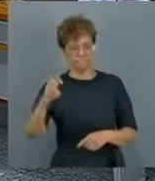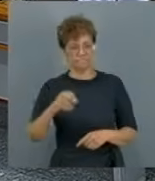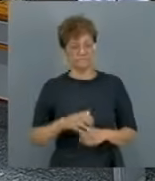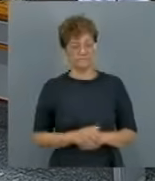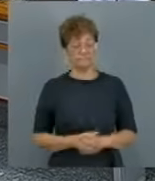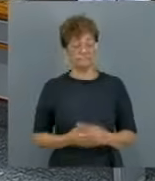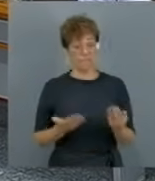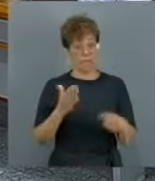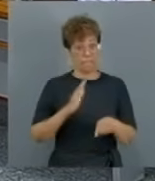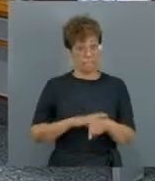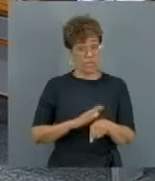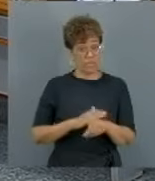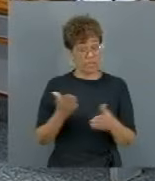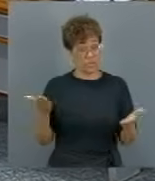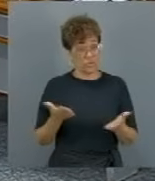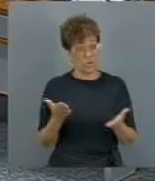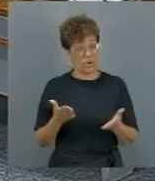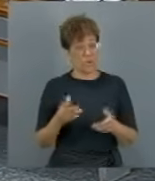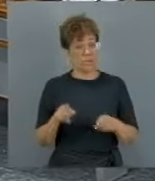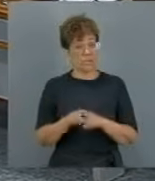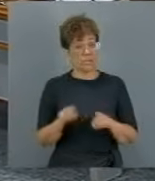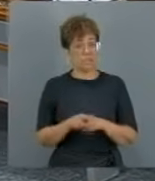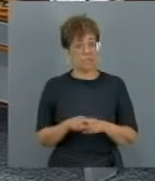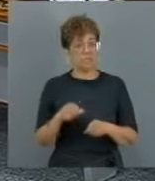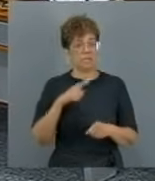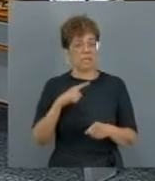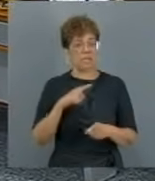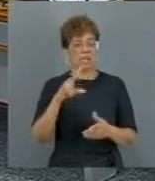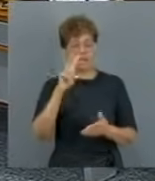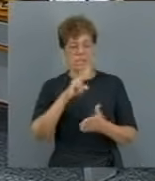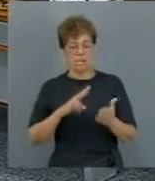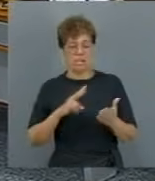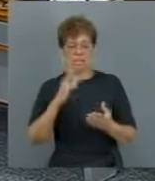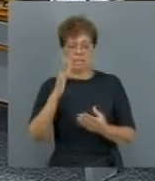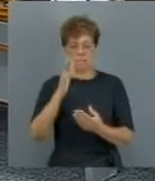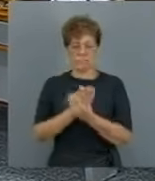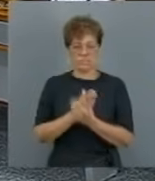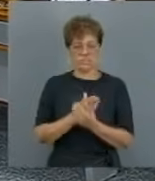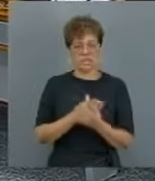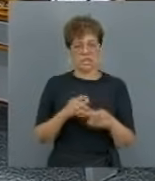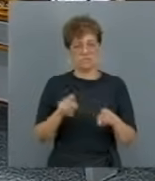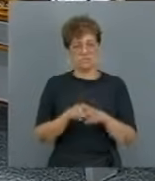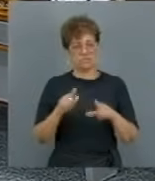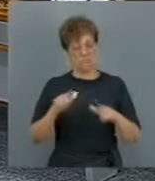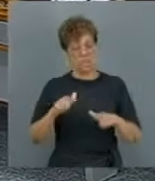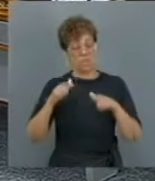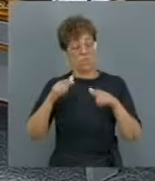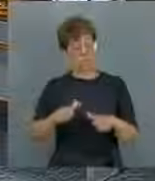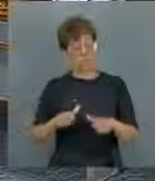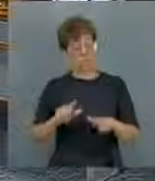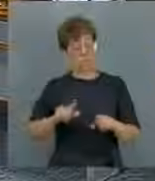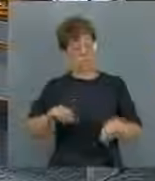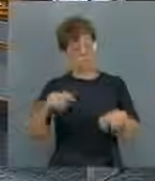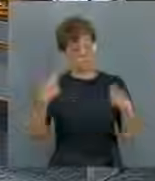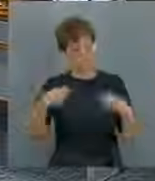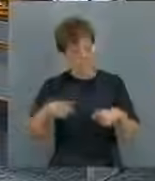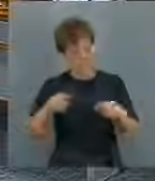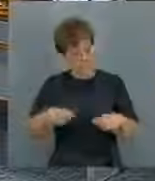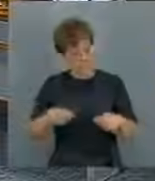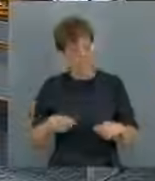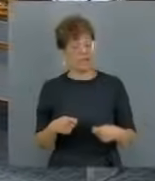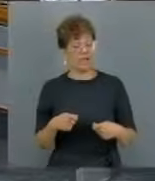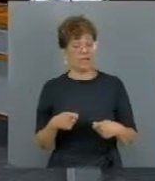esse momento para nós, além da liturgia do processo, do fato de que esse é um ato necessário para